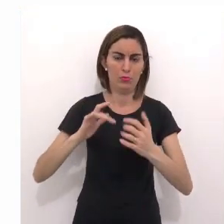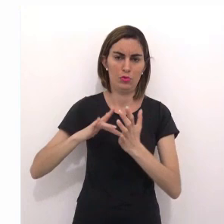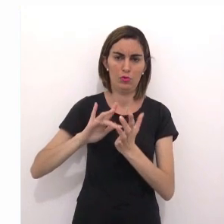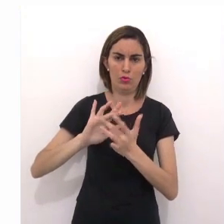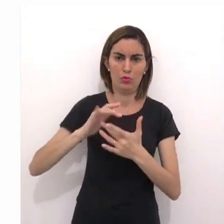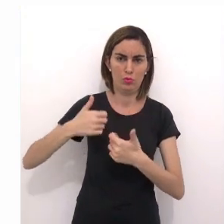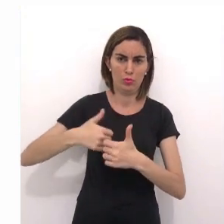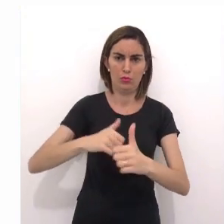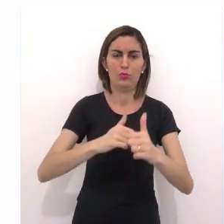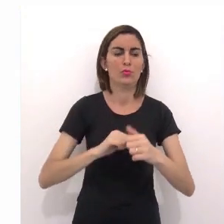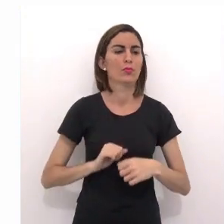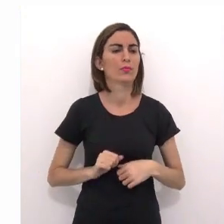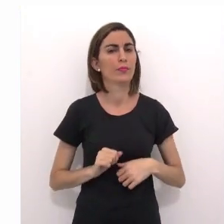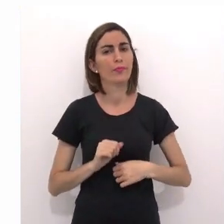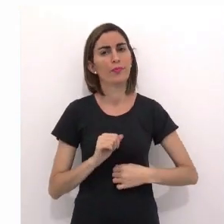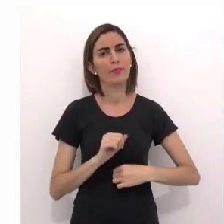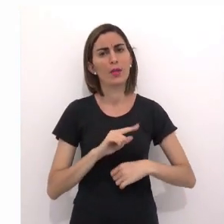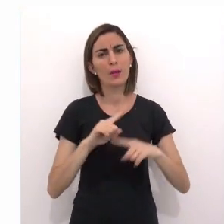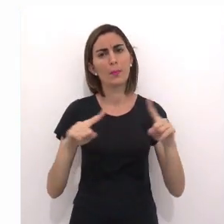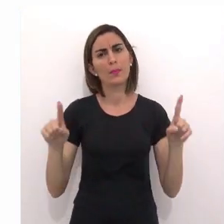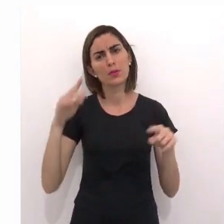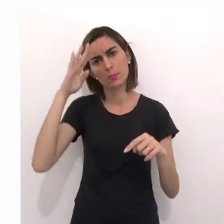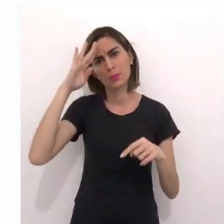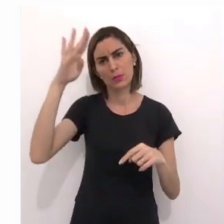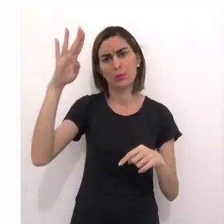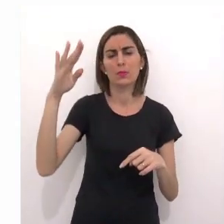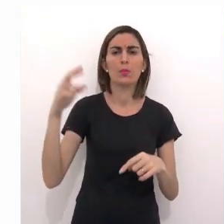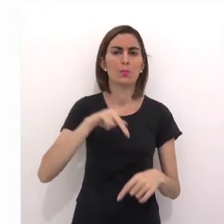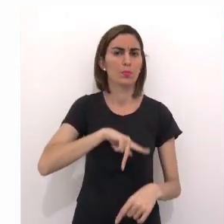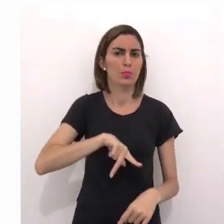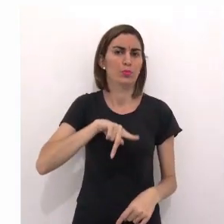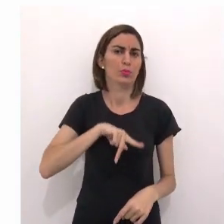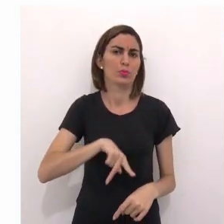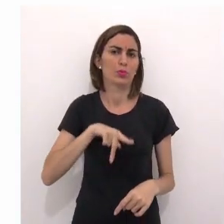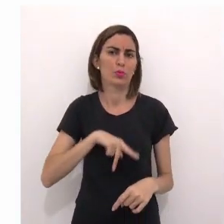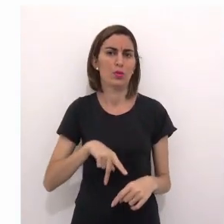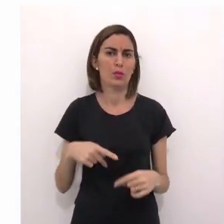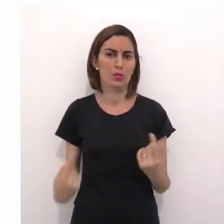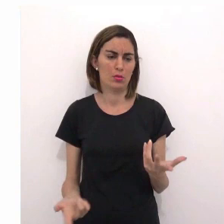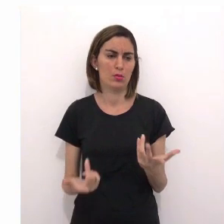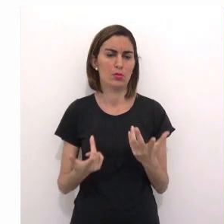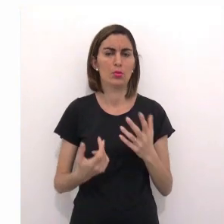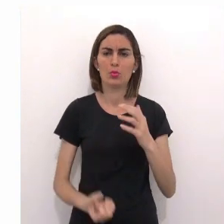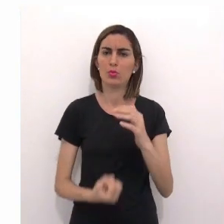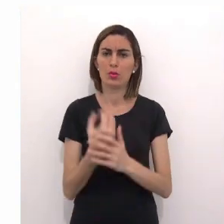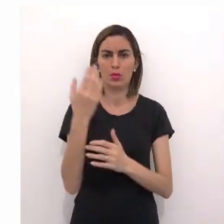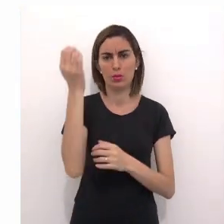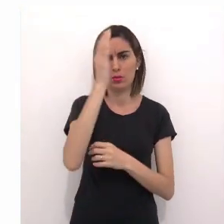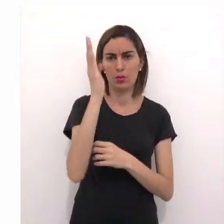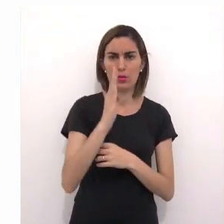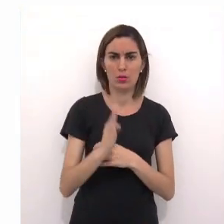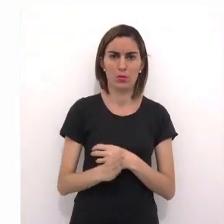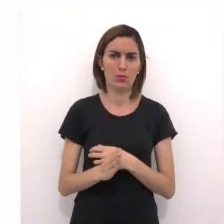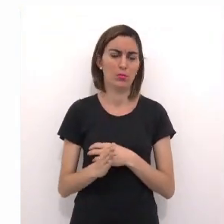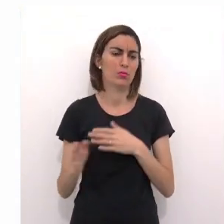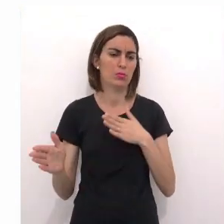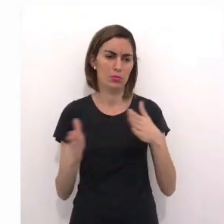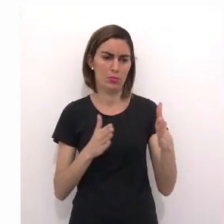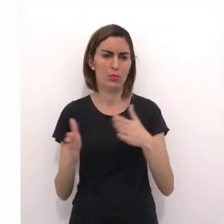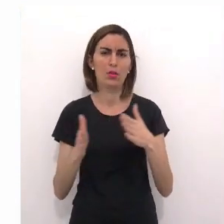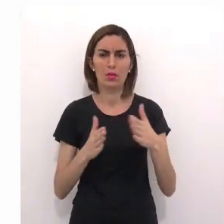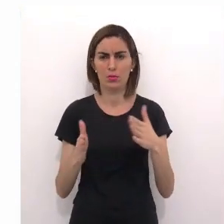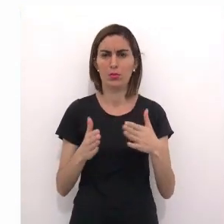jesuítas. Mas a principal tarefa dos portugueses, inaciando no Brasil, meu prezado,